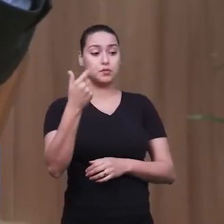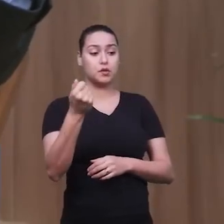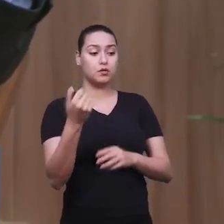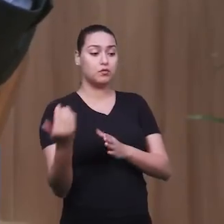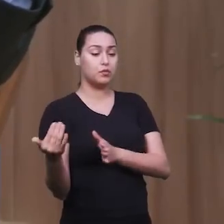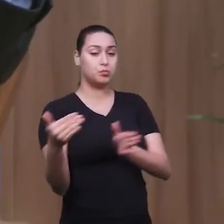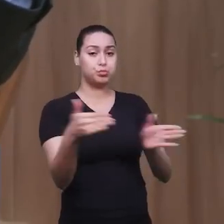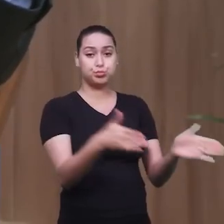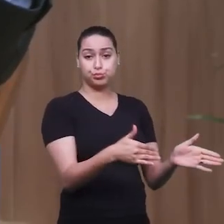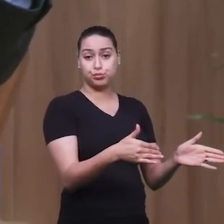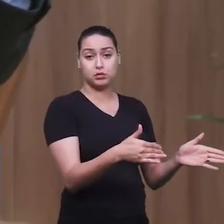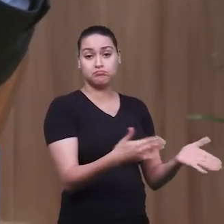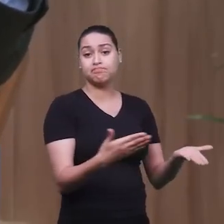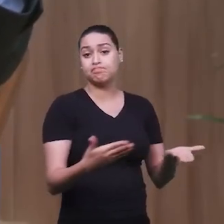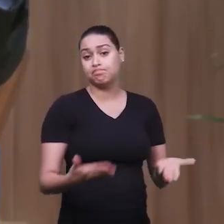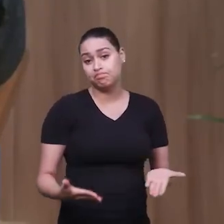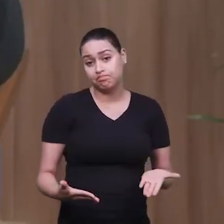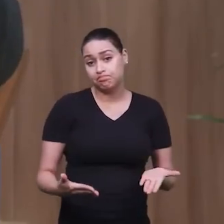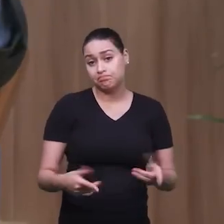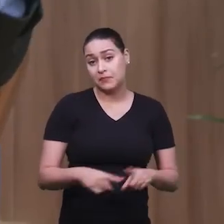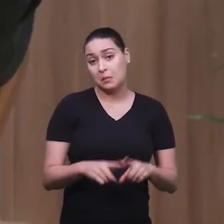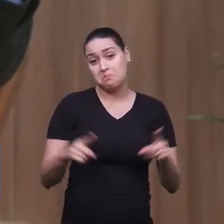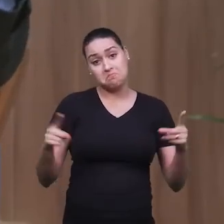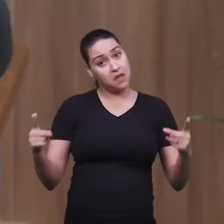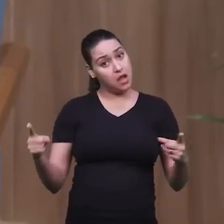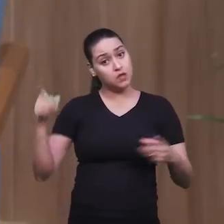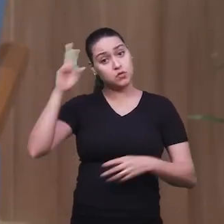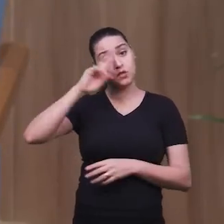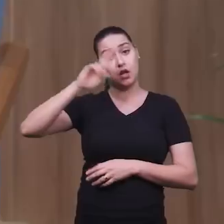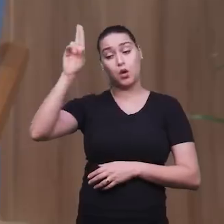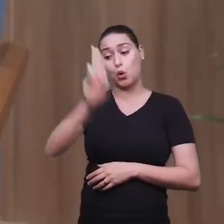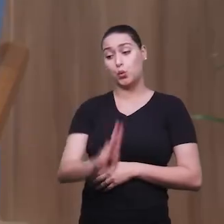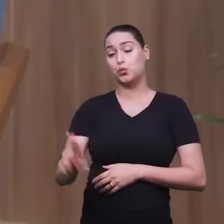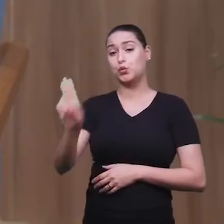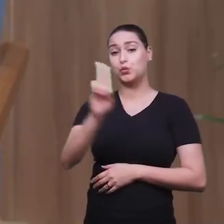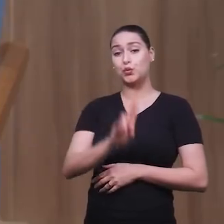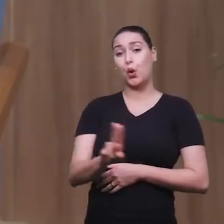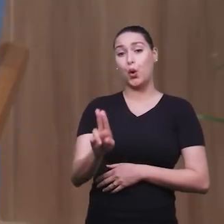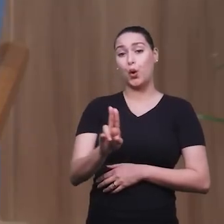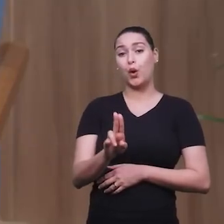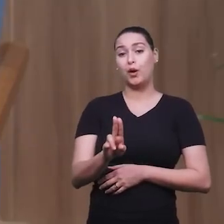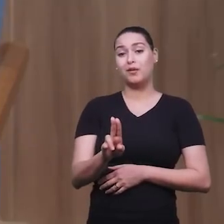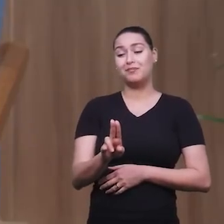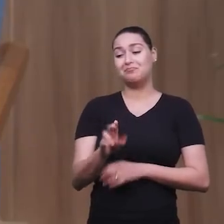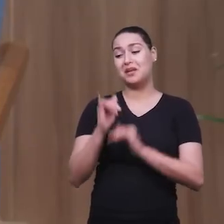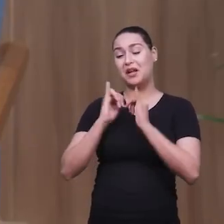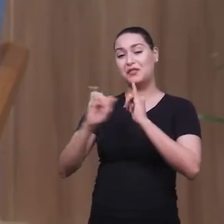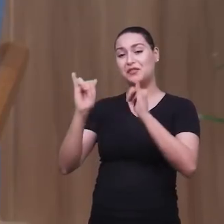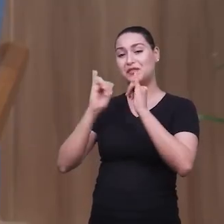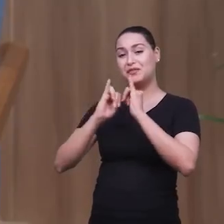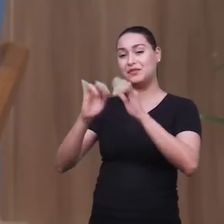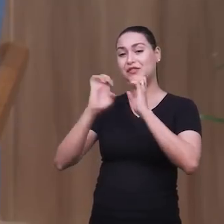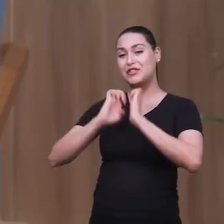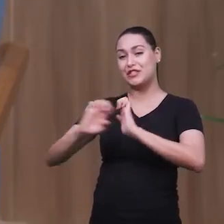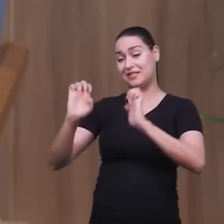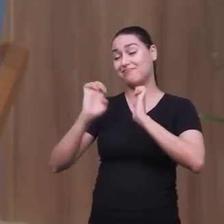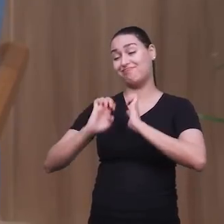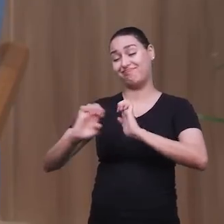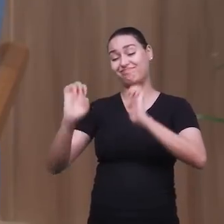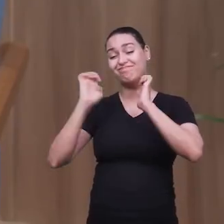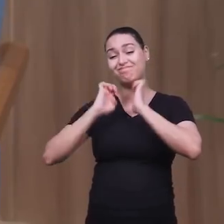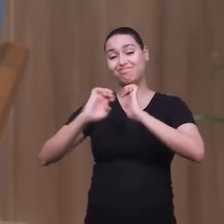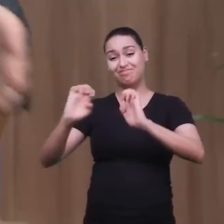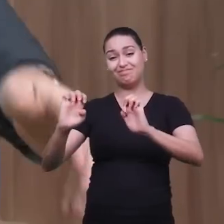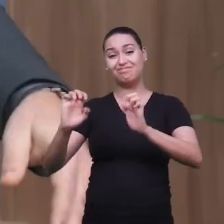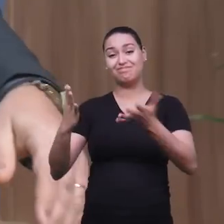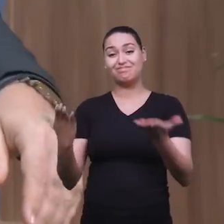saíram. Né? Não eram de nós, mas aprouve ao Senhor usá-las naquele momento